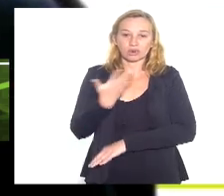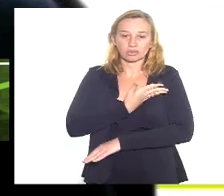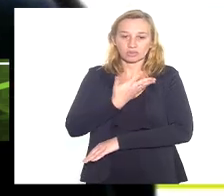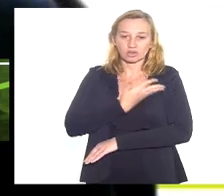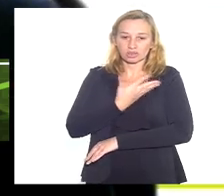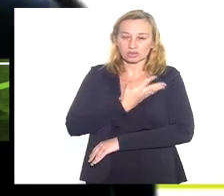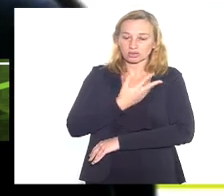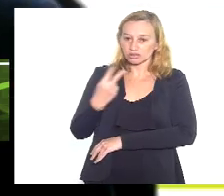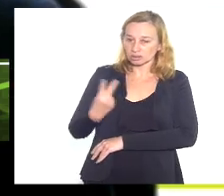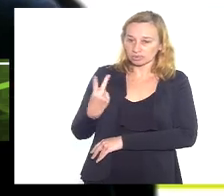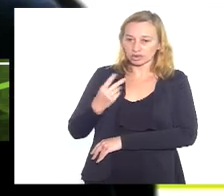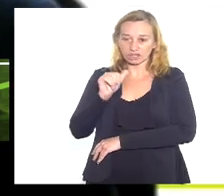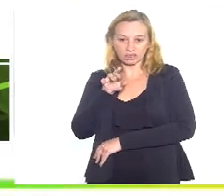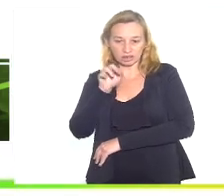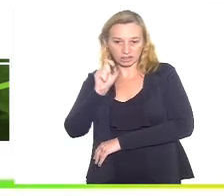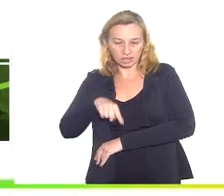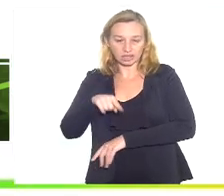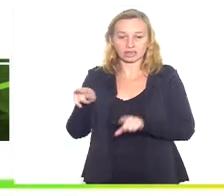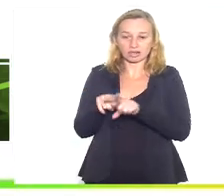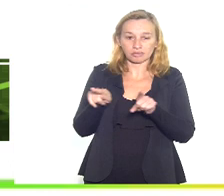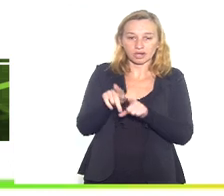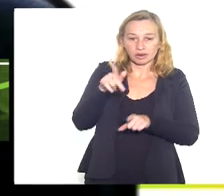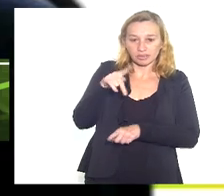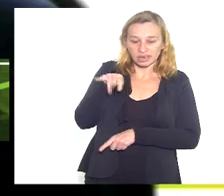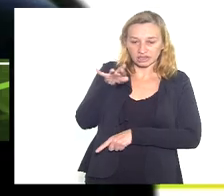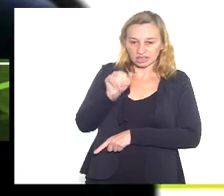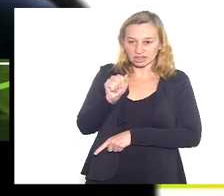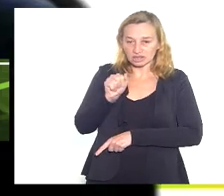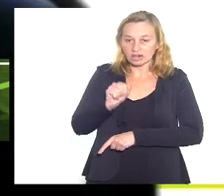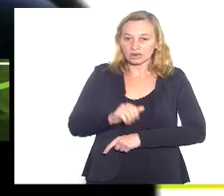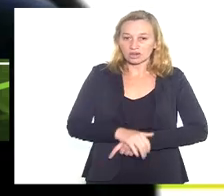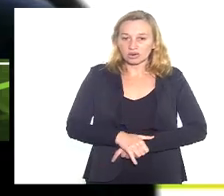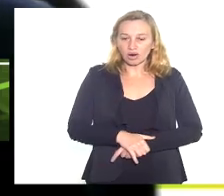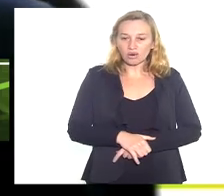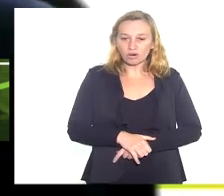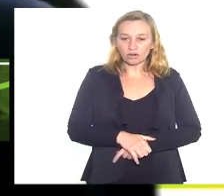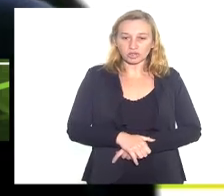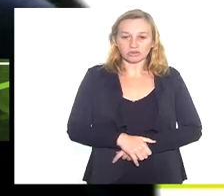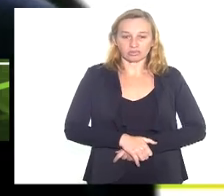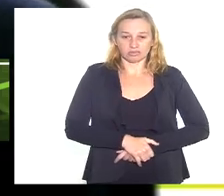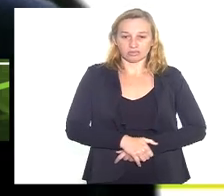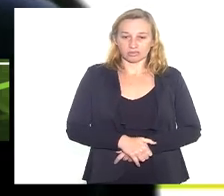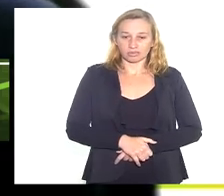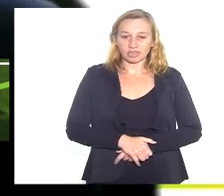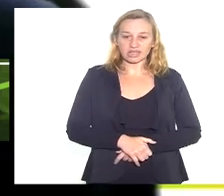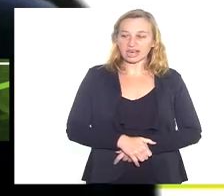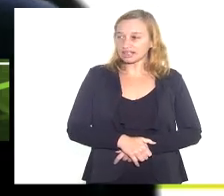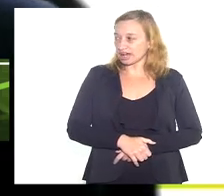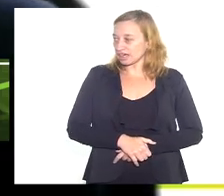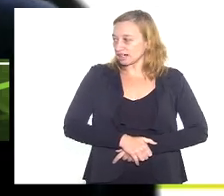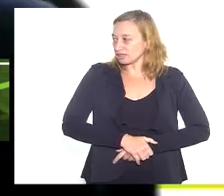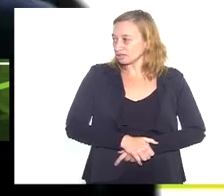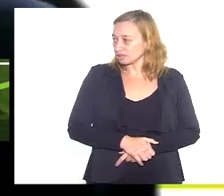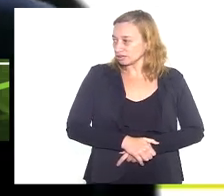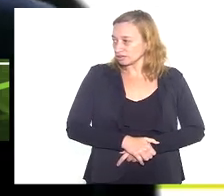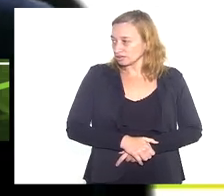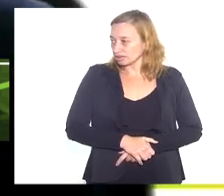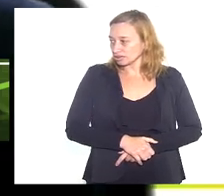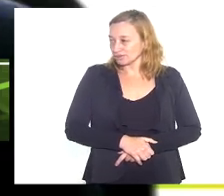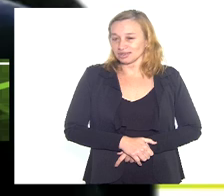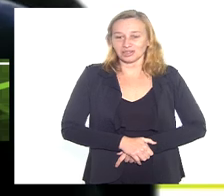André e Patrícia, naquilo que for necessário. Bom, em primeiro lugar,